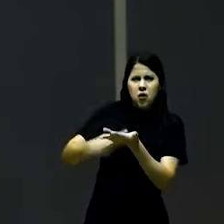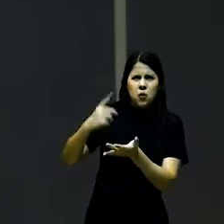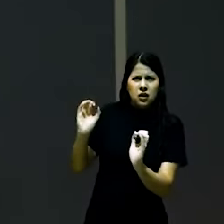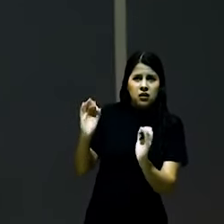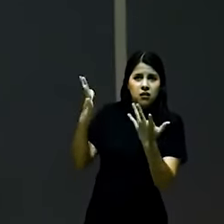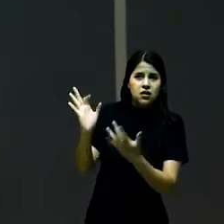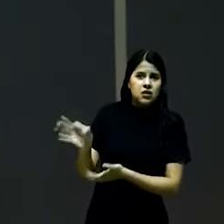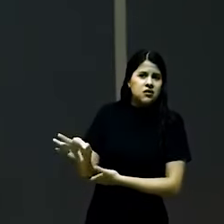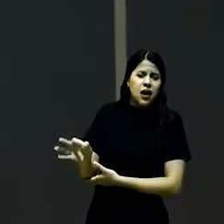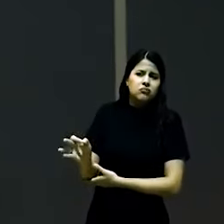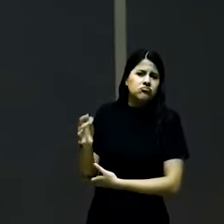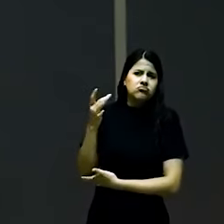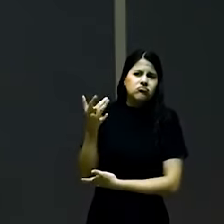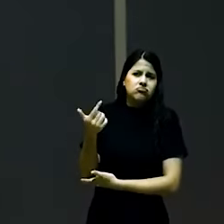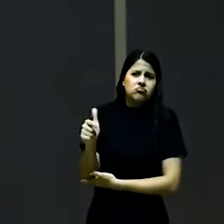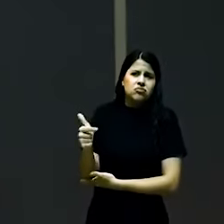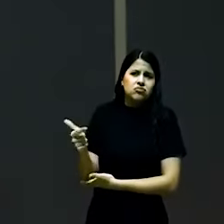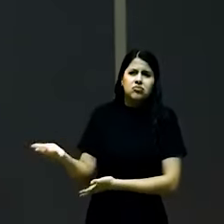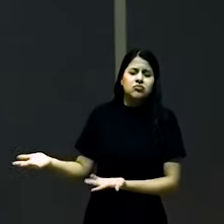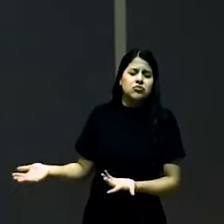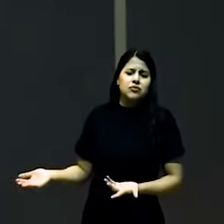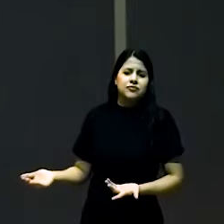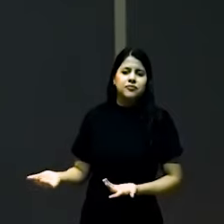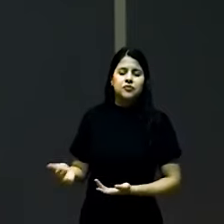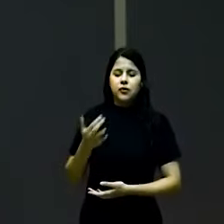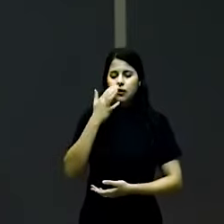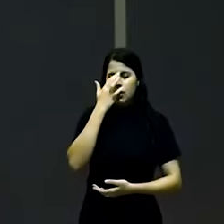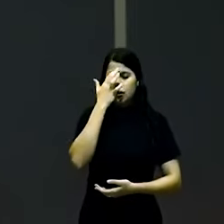Ele não tinha capacidade de fazer e concluir aquilo.